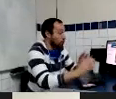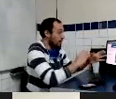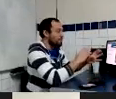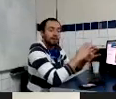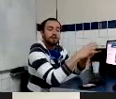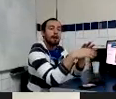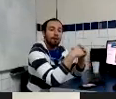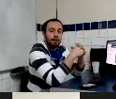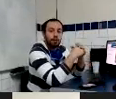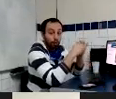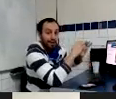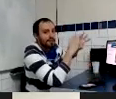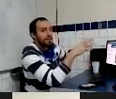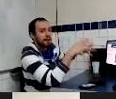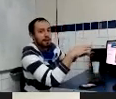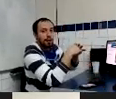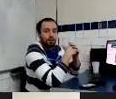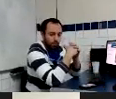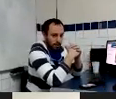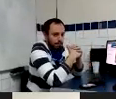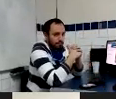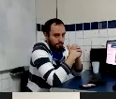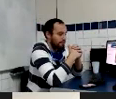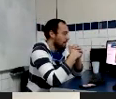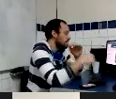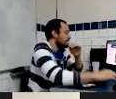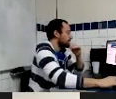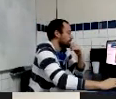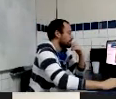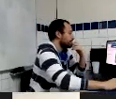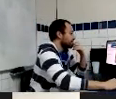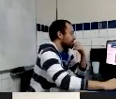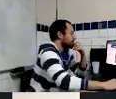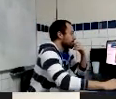escola. Eu estou gravando essa aula, eu estou gravando essa tela, tudo bem? Beleza?